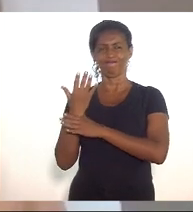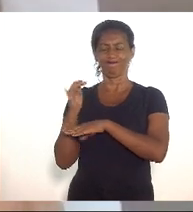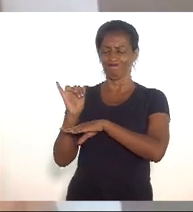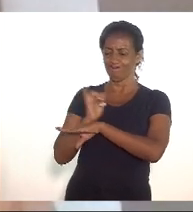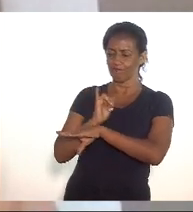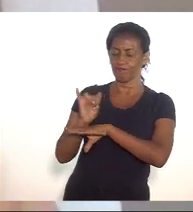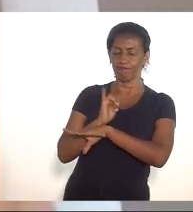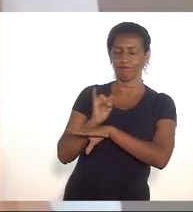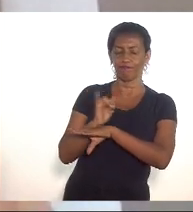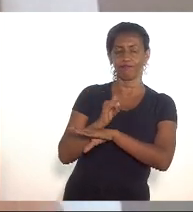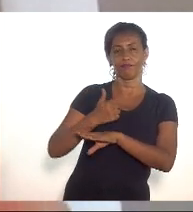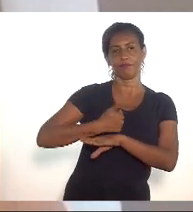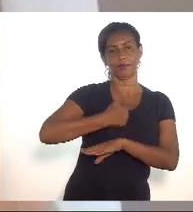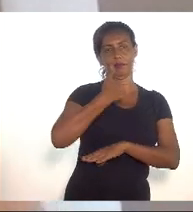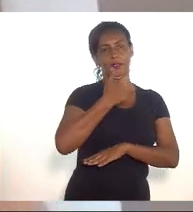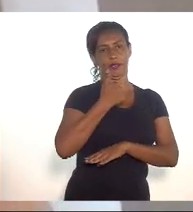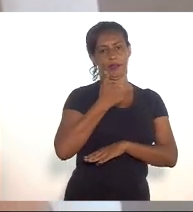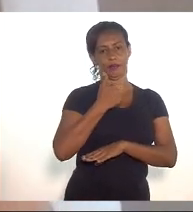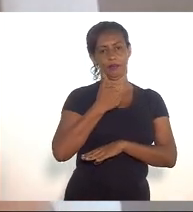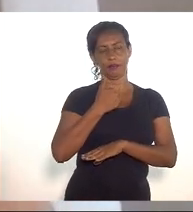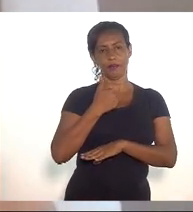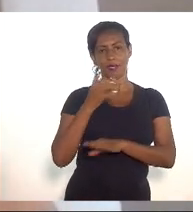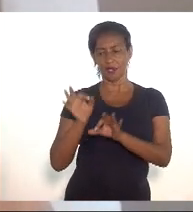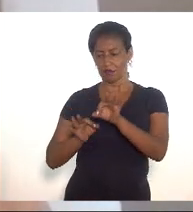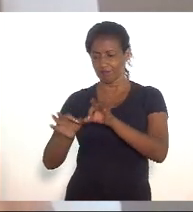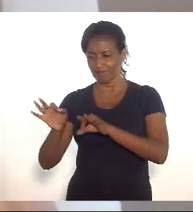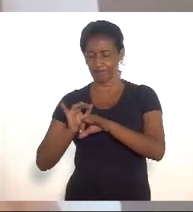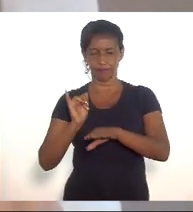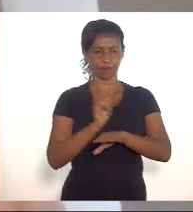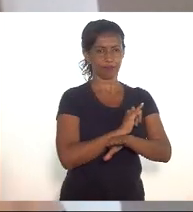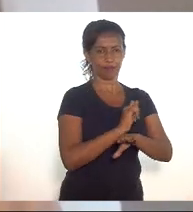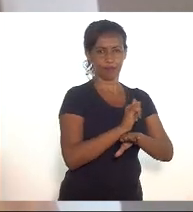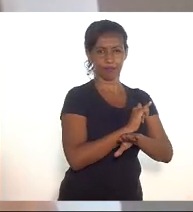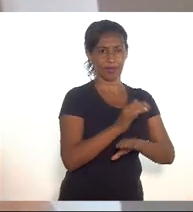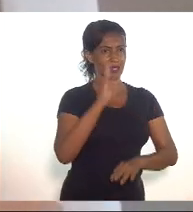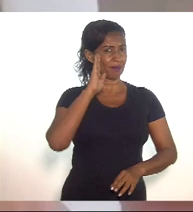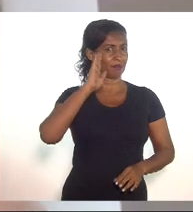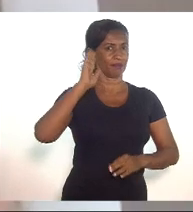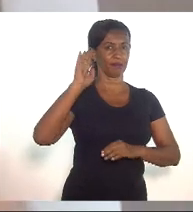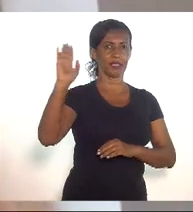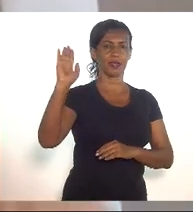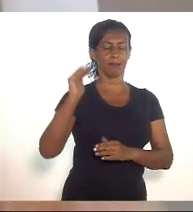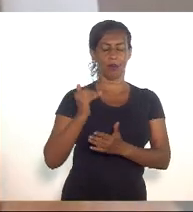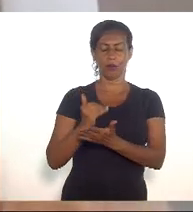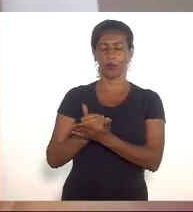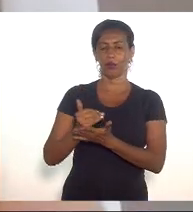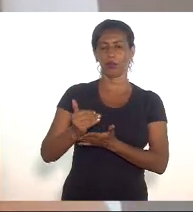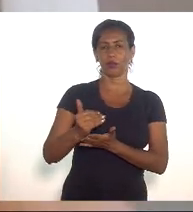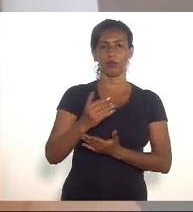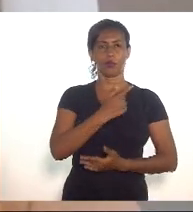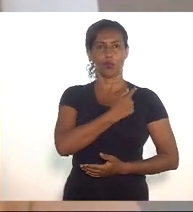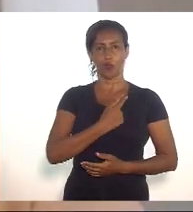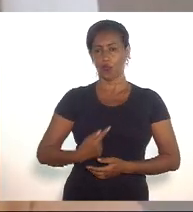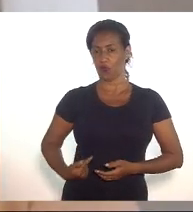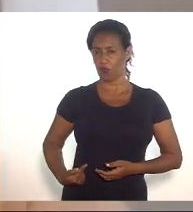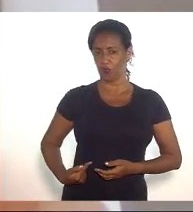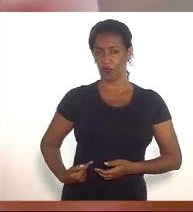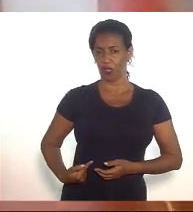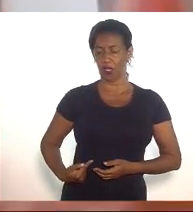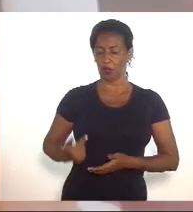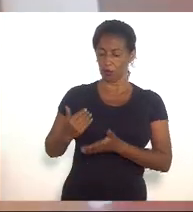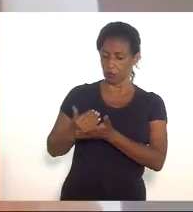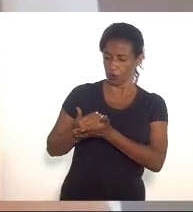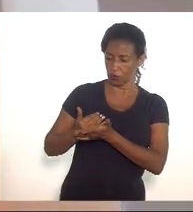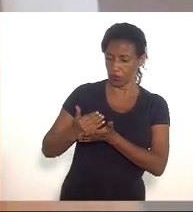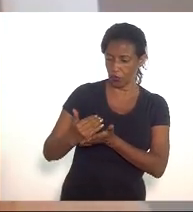estratégico. Né? Esse planejamento estratégico, ele é fundamental. Quando se iniciou este governo,